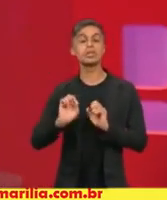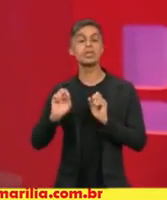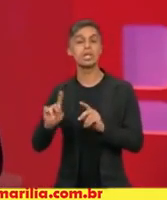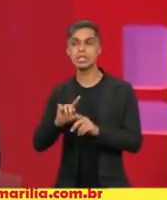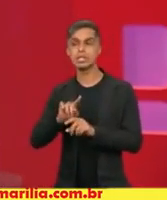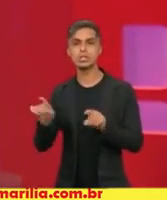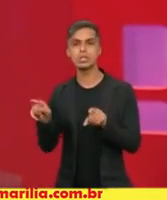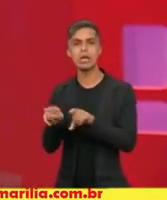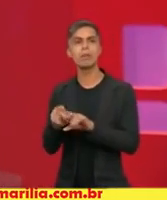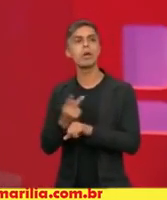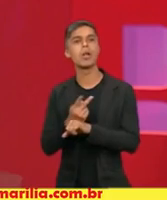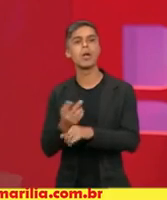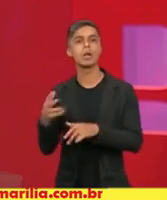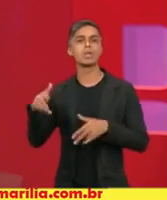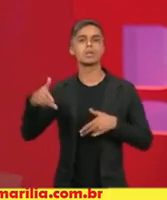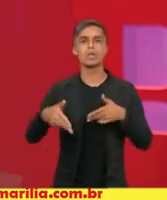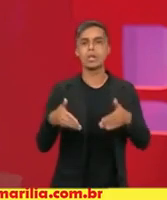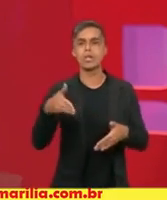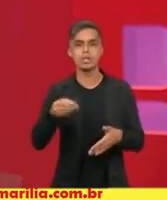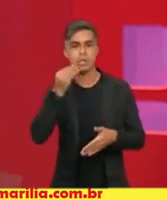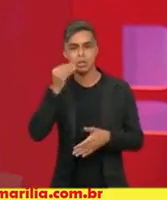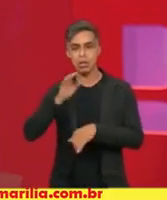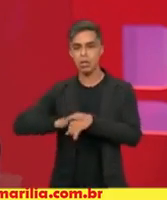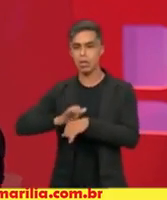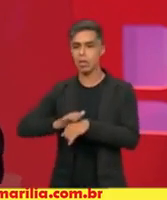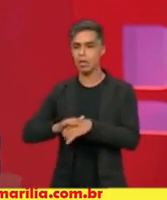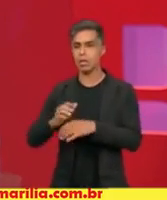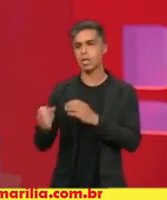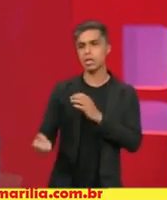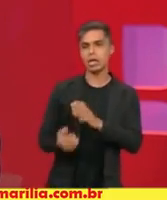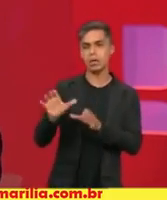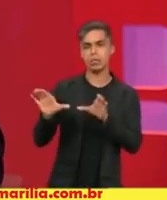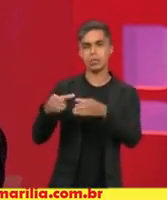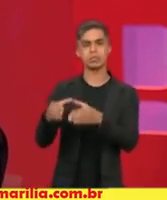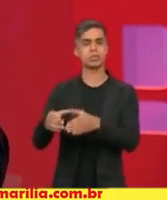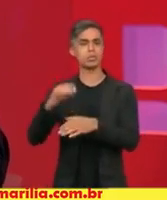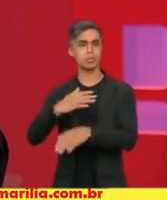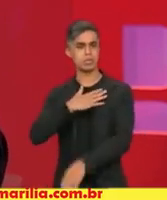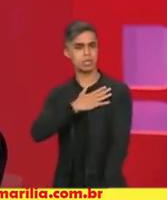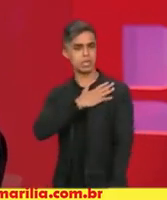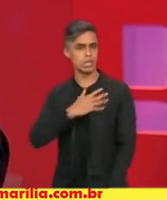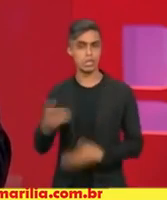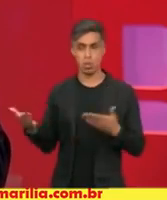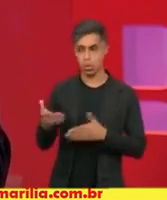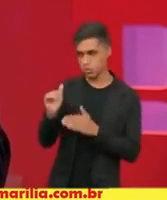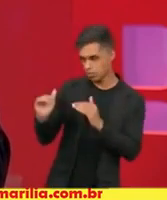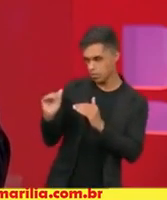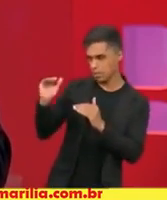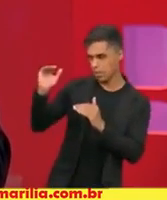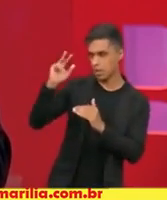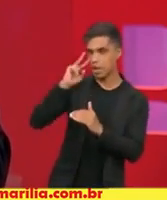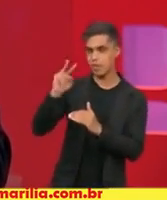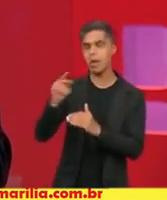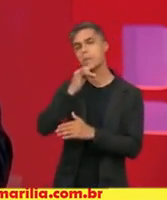caras também procurando o seu espaço e tentando construir a sua própria oligarquia militar, que a gente vê até hoje, né? A gente pegar um militar de alta patente hoje, muito possivelmente o